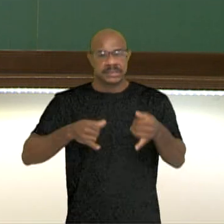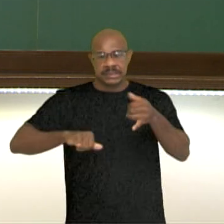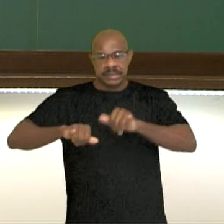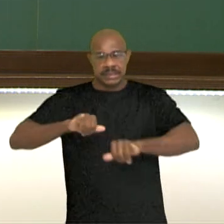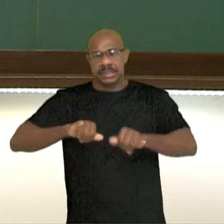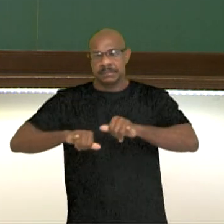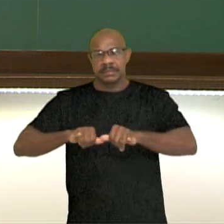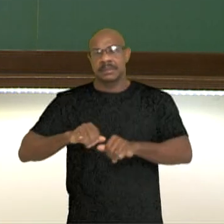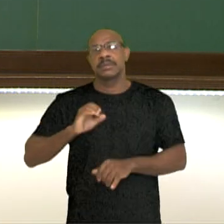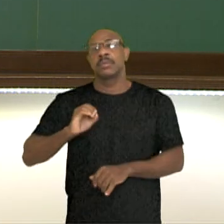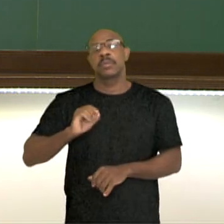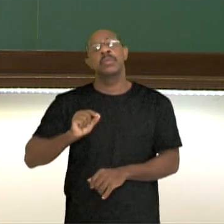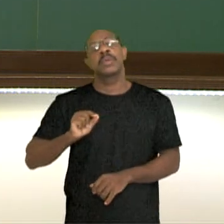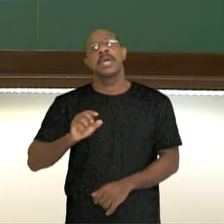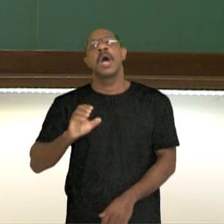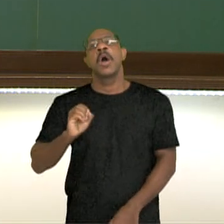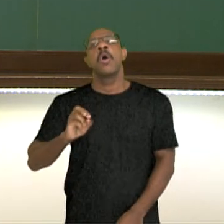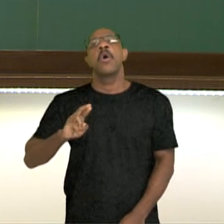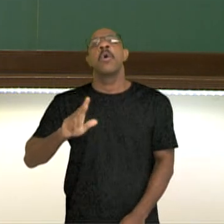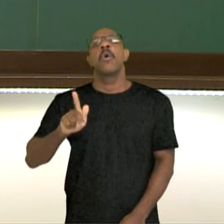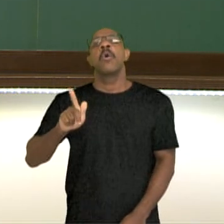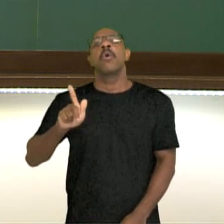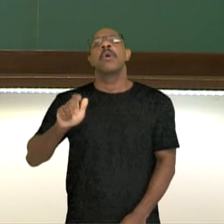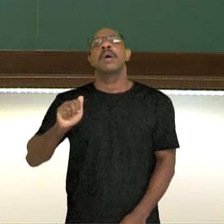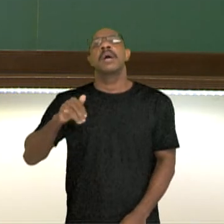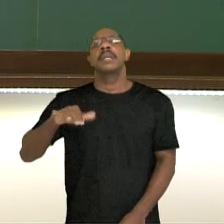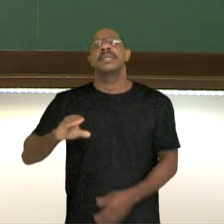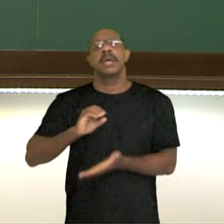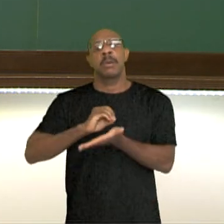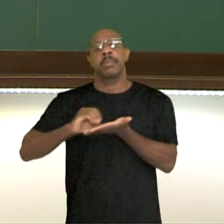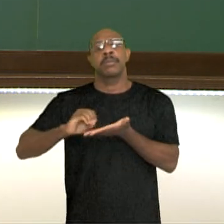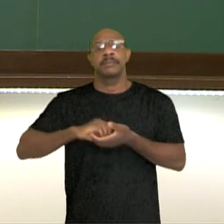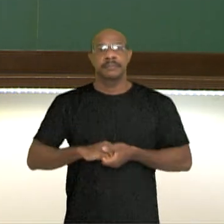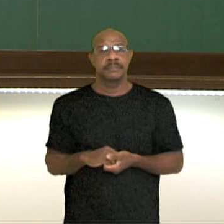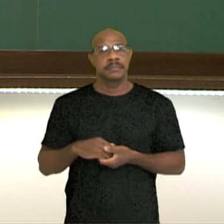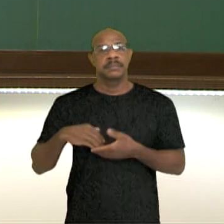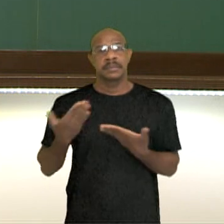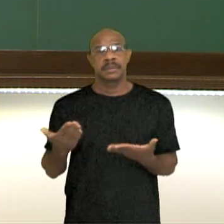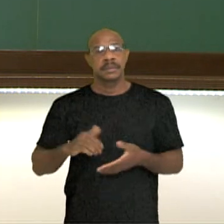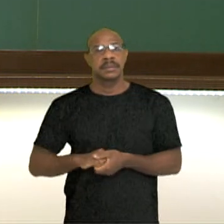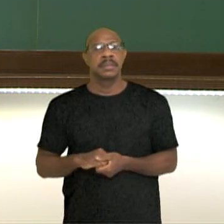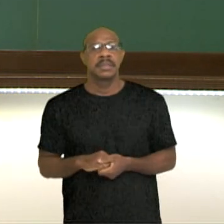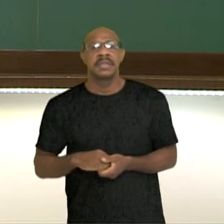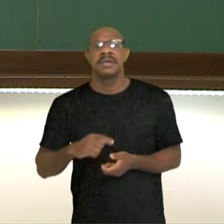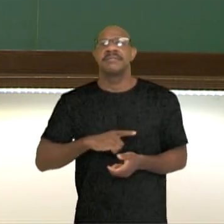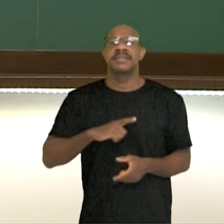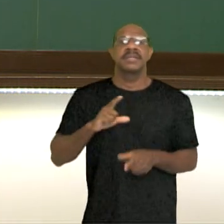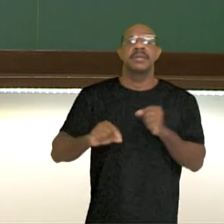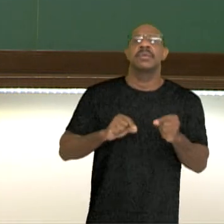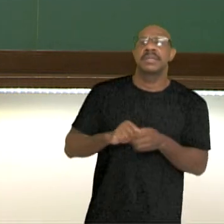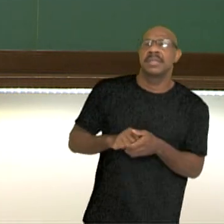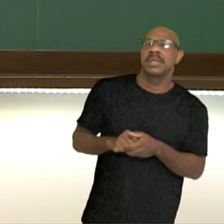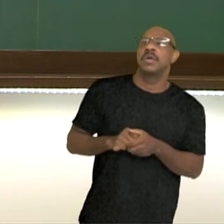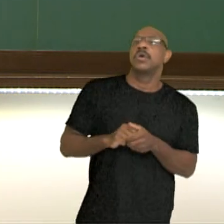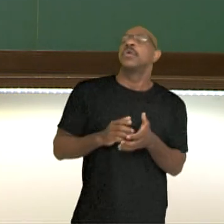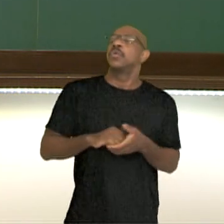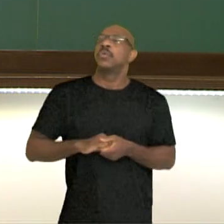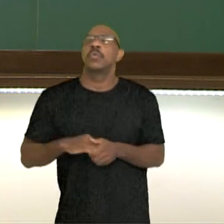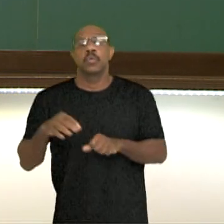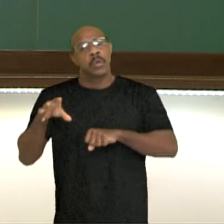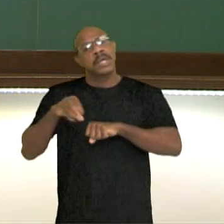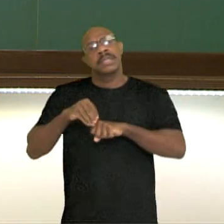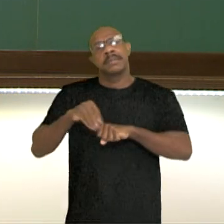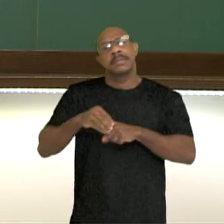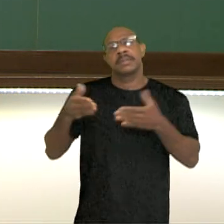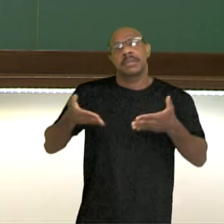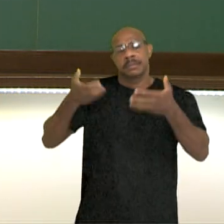que nós estamos estudando. Nesta aula em questão nós vamos ter um nivelamento de conhecimento